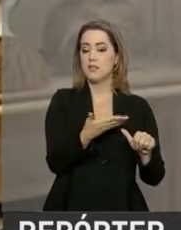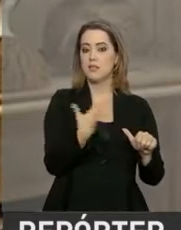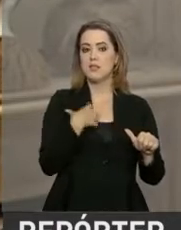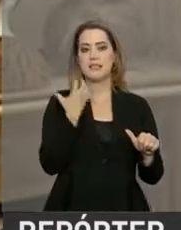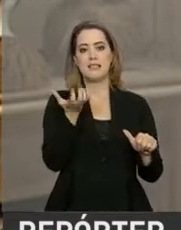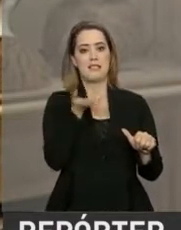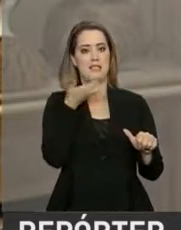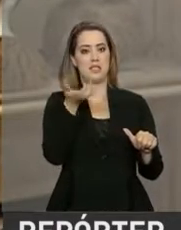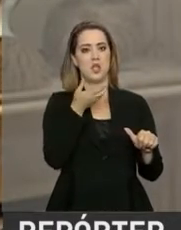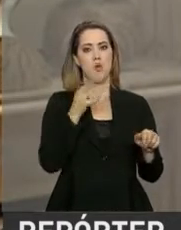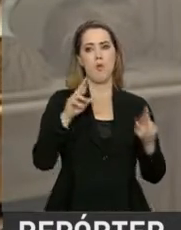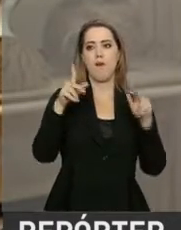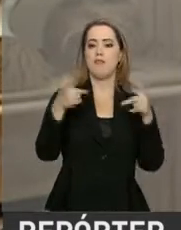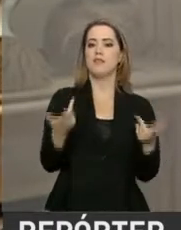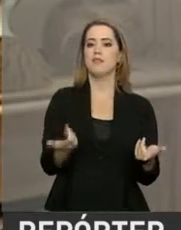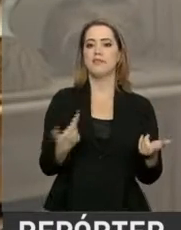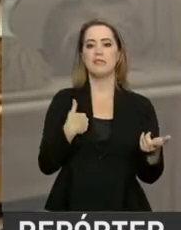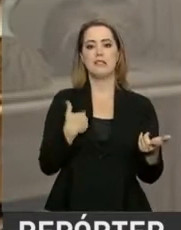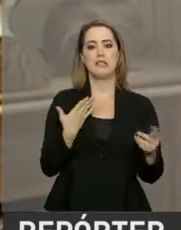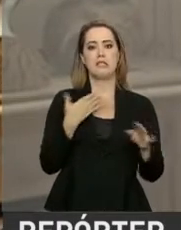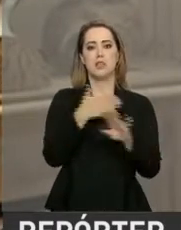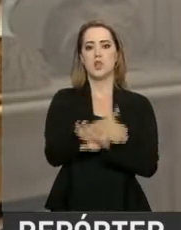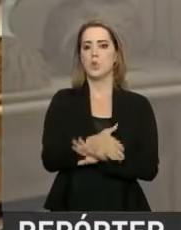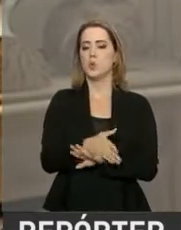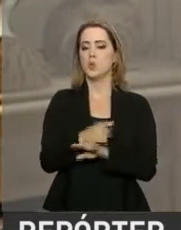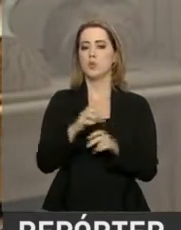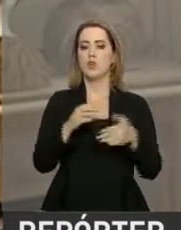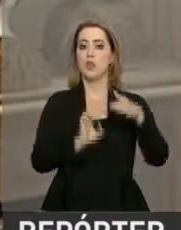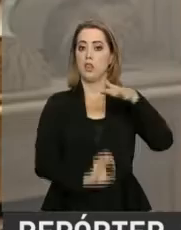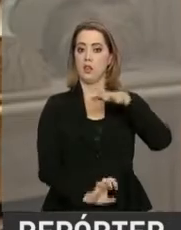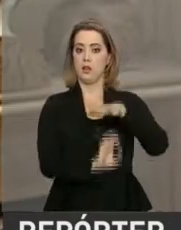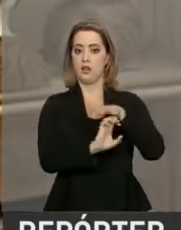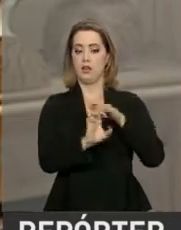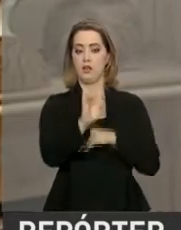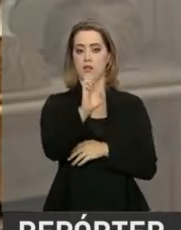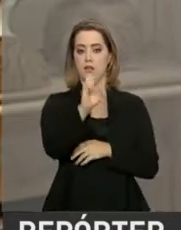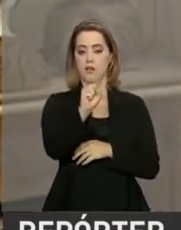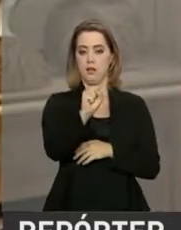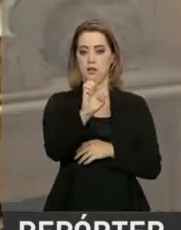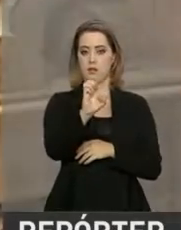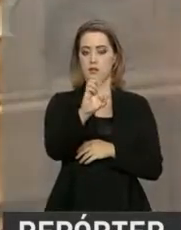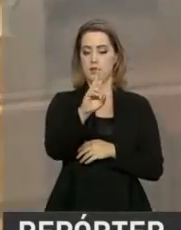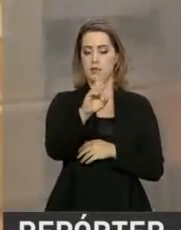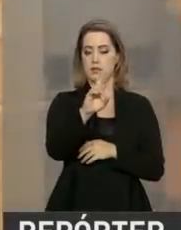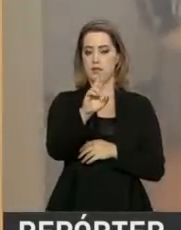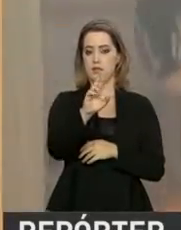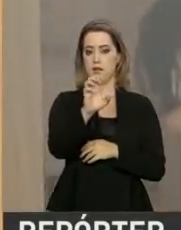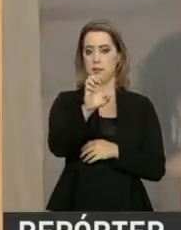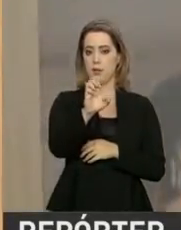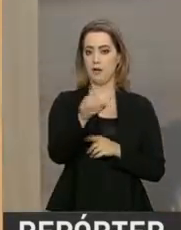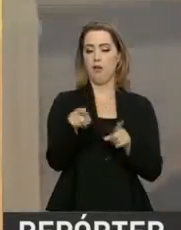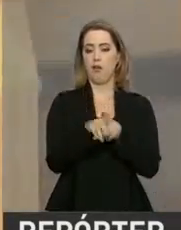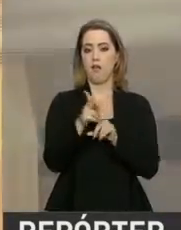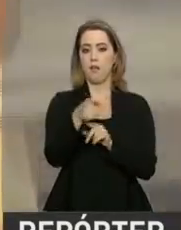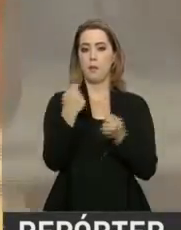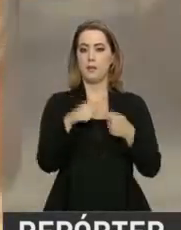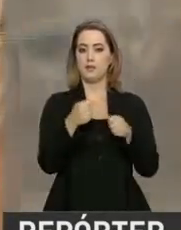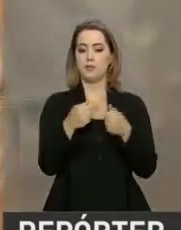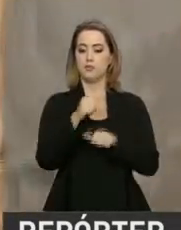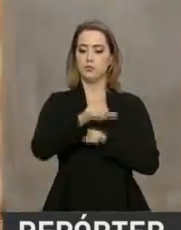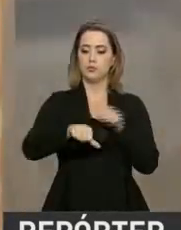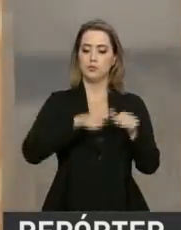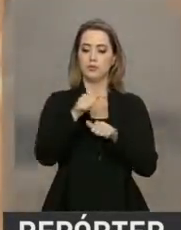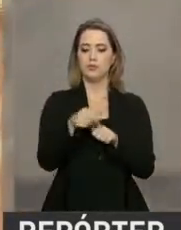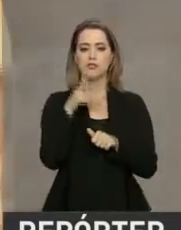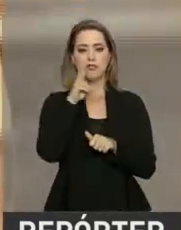eu queria uma coisa diferente, eu entrei no Sebrae e eles me ajudaram, assim. Não, a gente tem que fazer alguma coisa que seja a